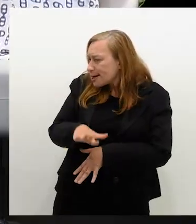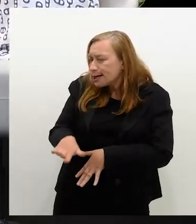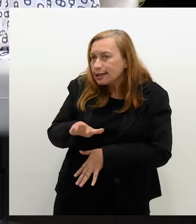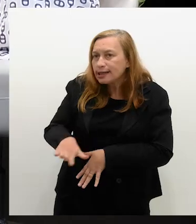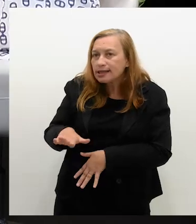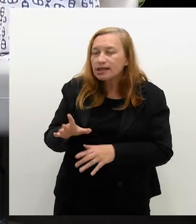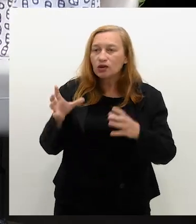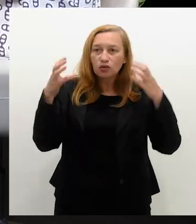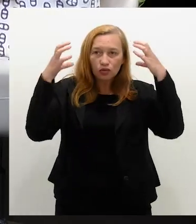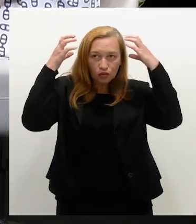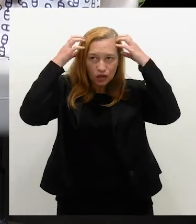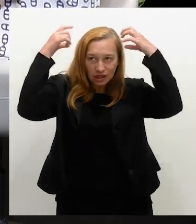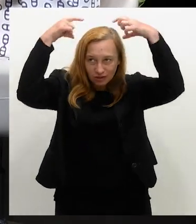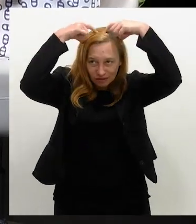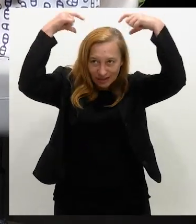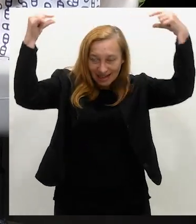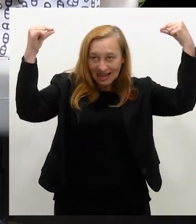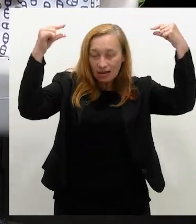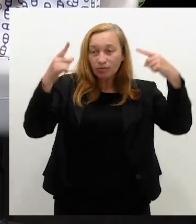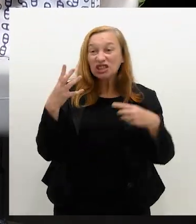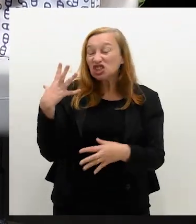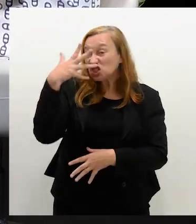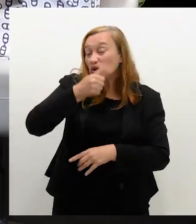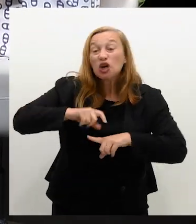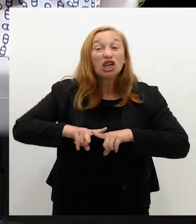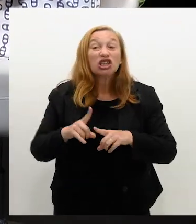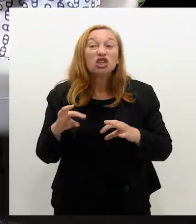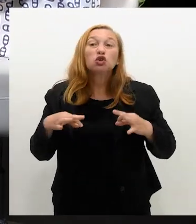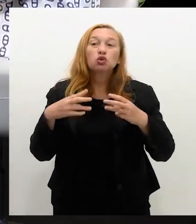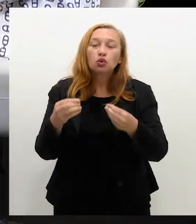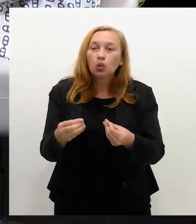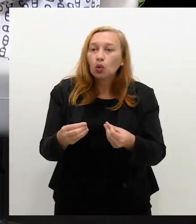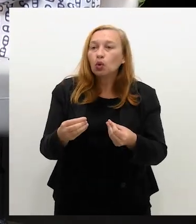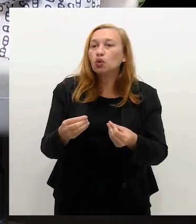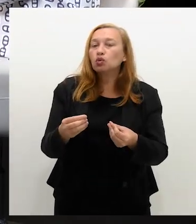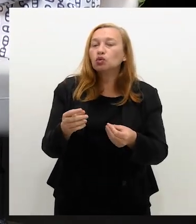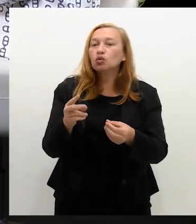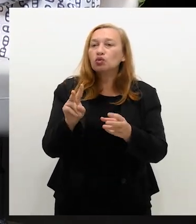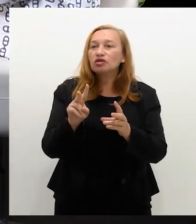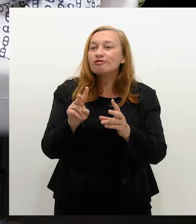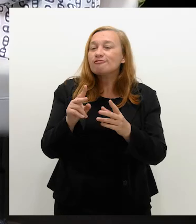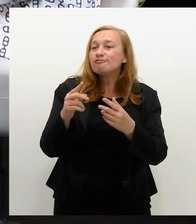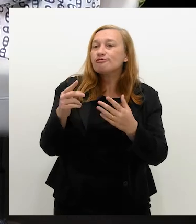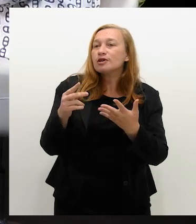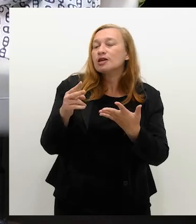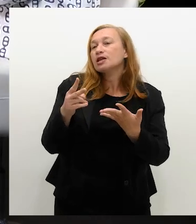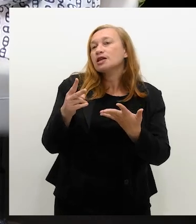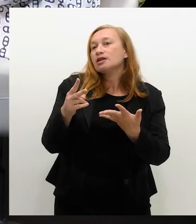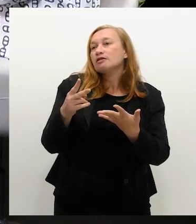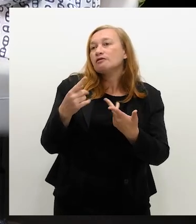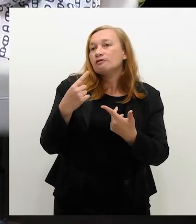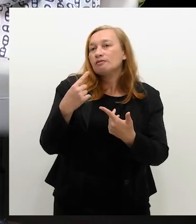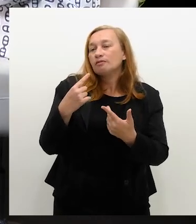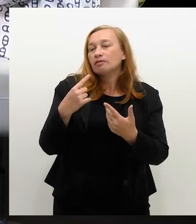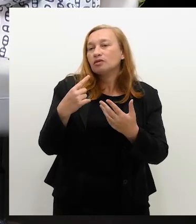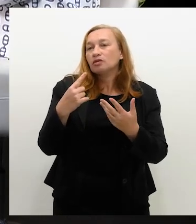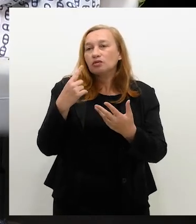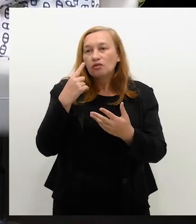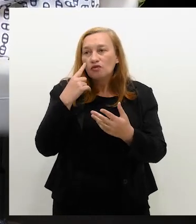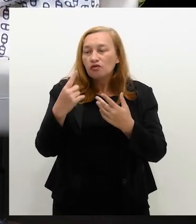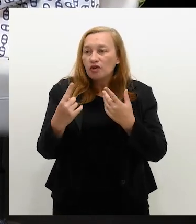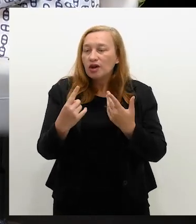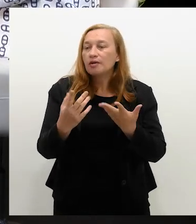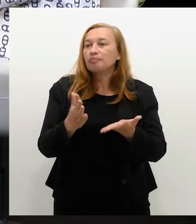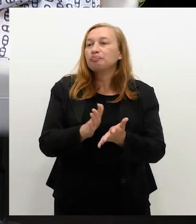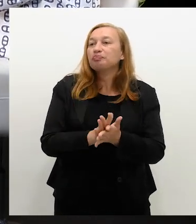Com orelhinha. Isso, com orelhinha, enfim. Né? Tem todo um apelo visual, um apelo lúdico para você usar mais o fone.